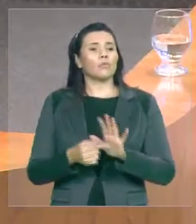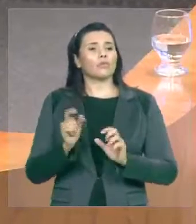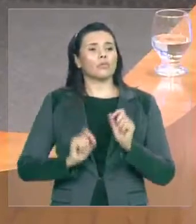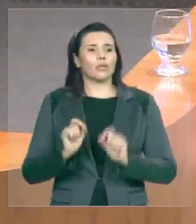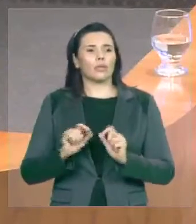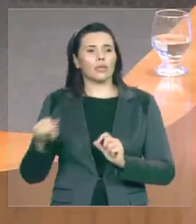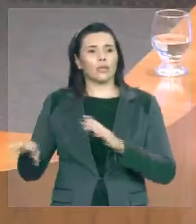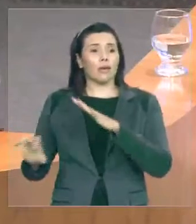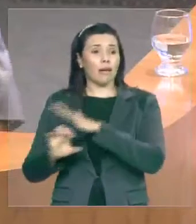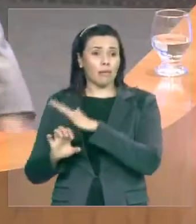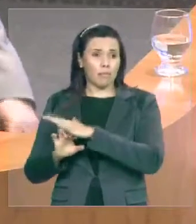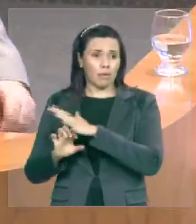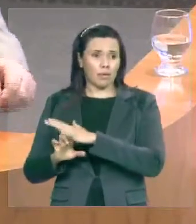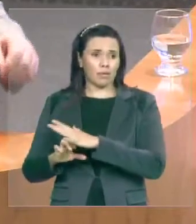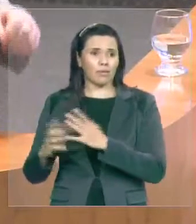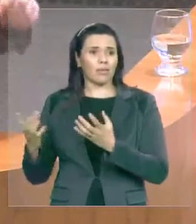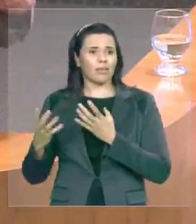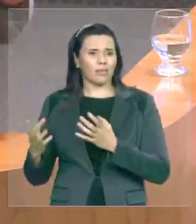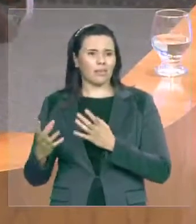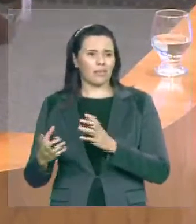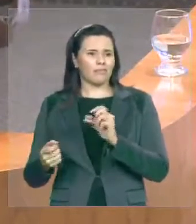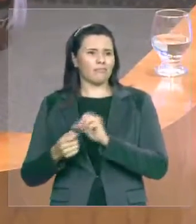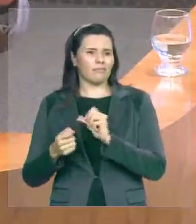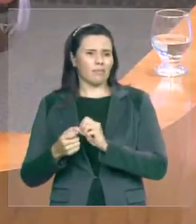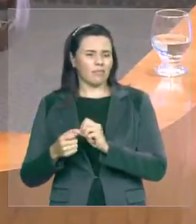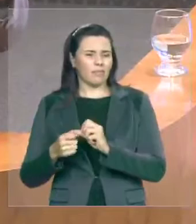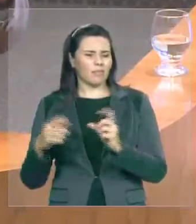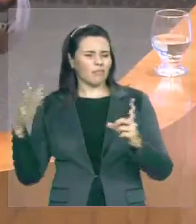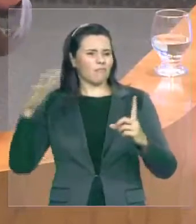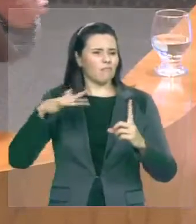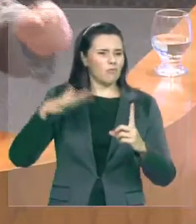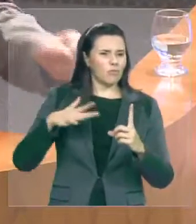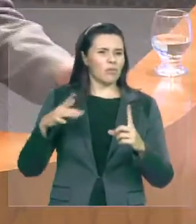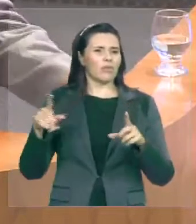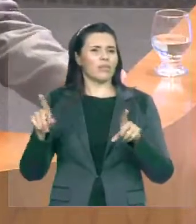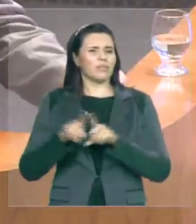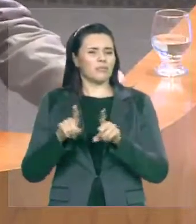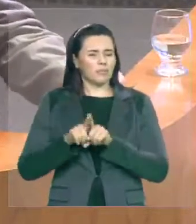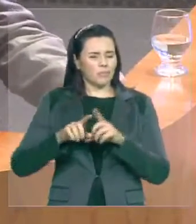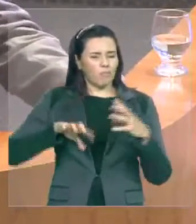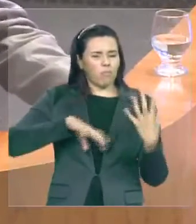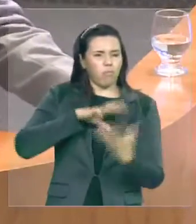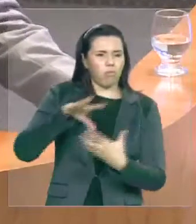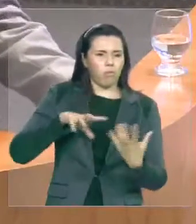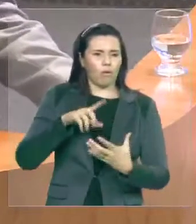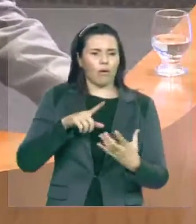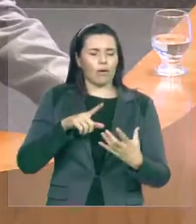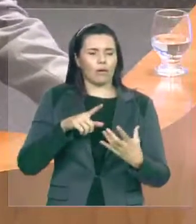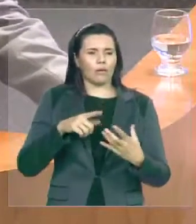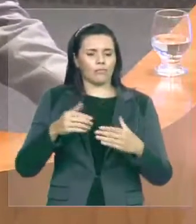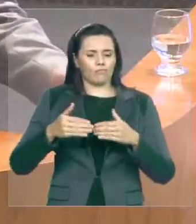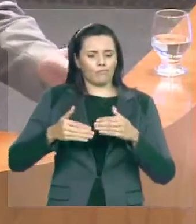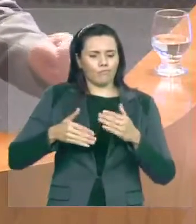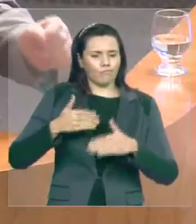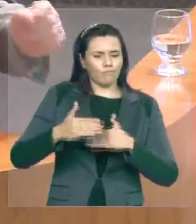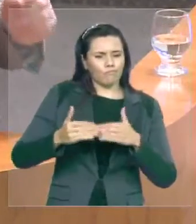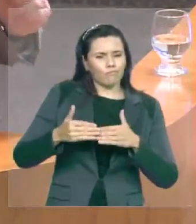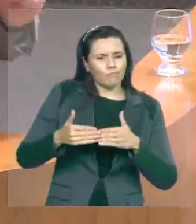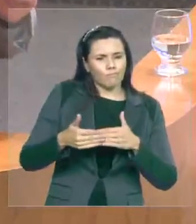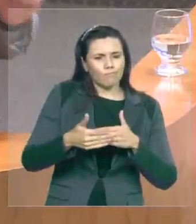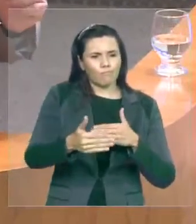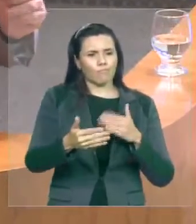do que atrasar e atrapalhar a licitação, deputado Levi, uma vez que não